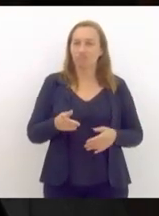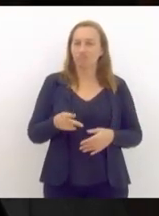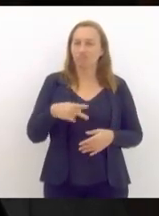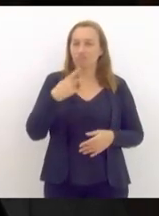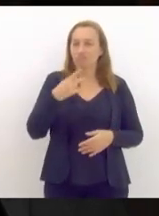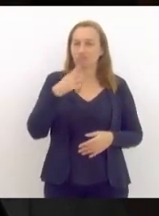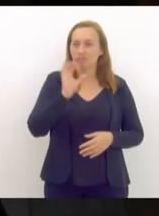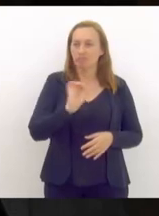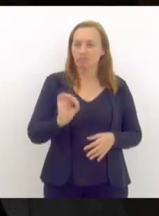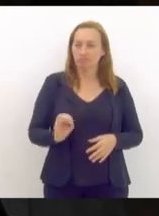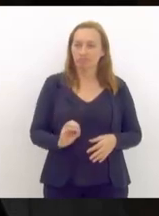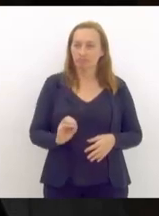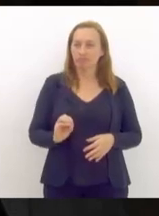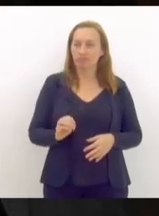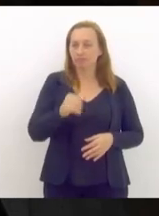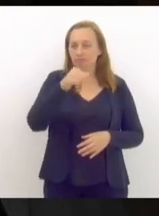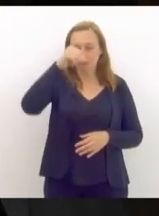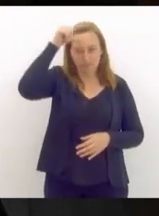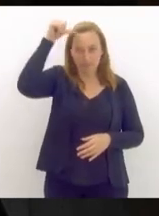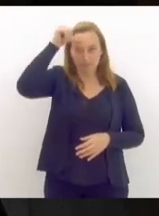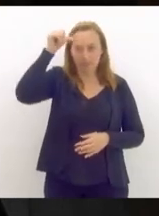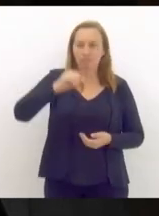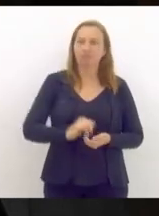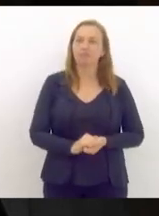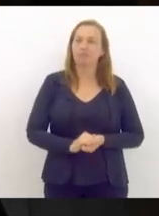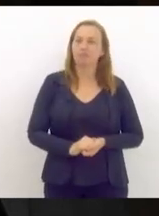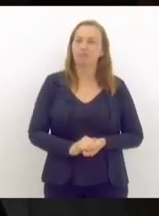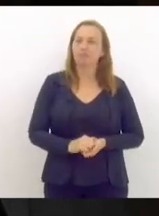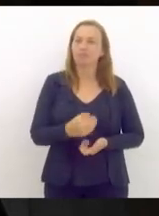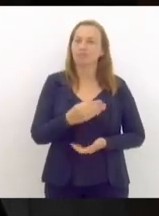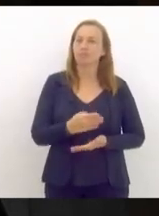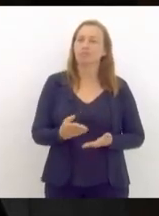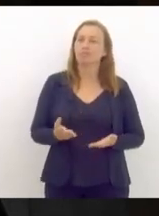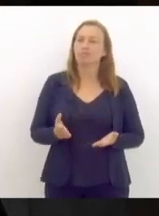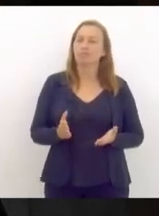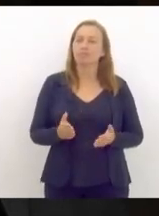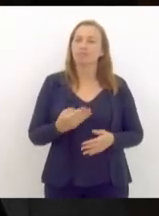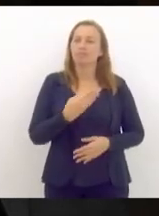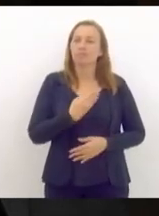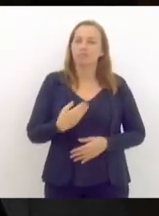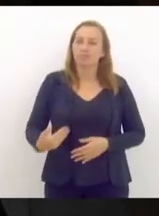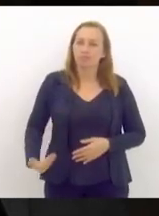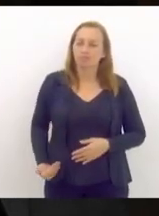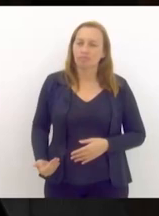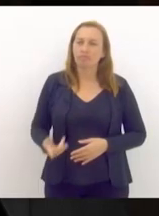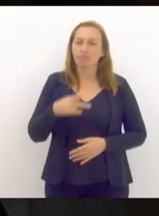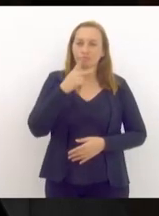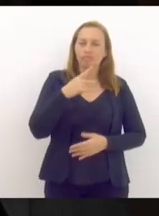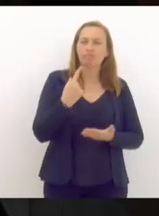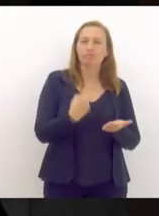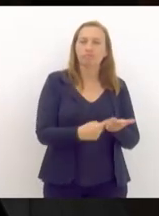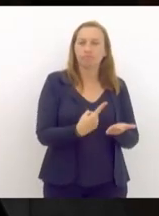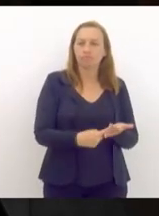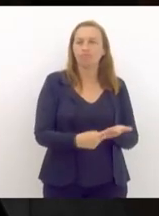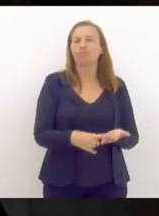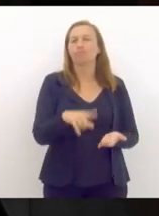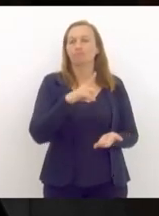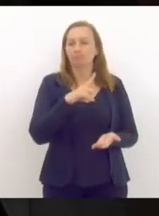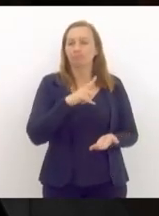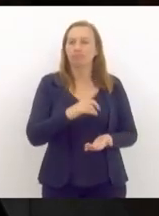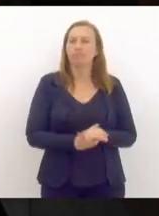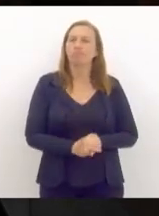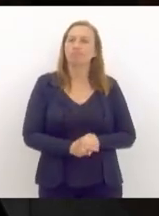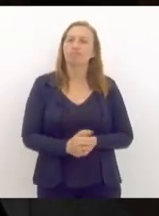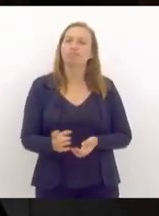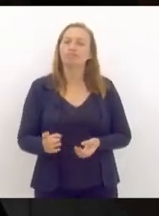um acordo, o governador atravessou as eleições reivindicando esse acordo, se